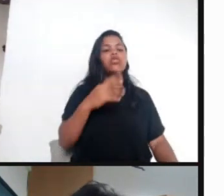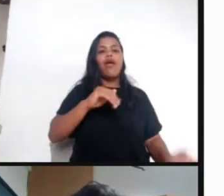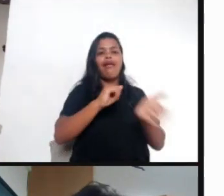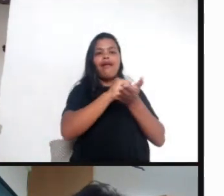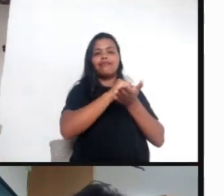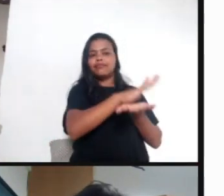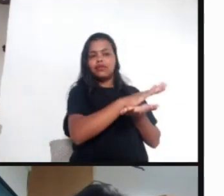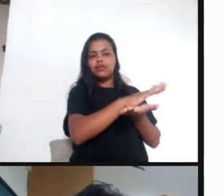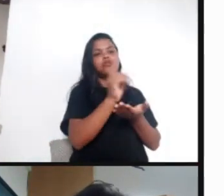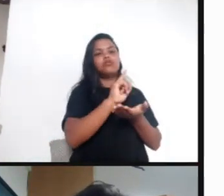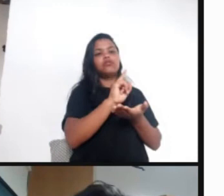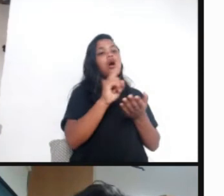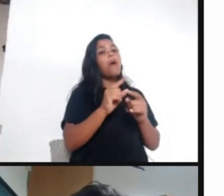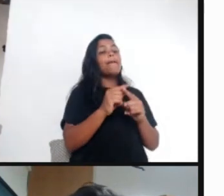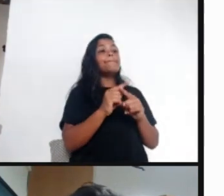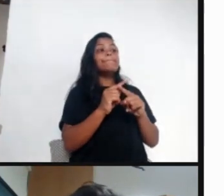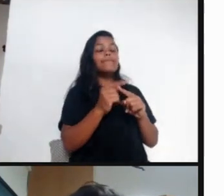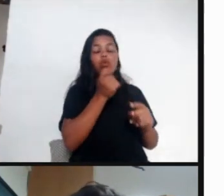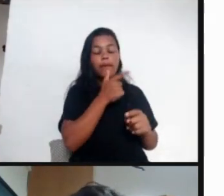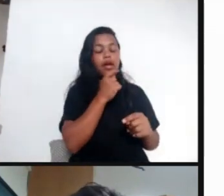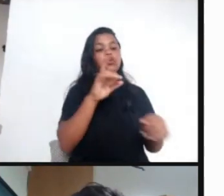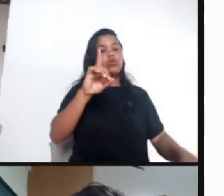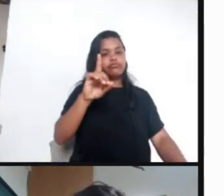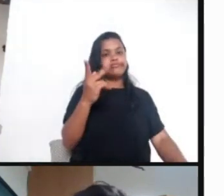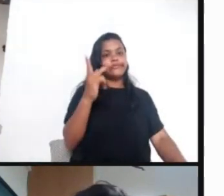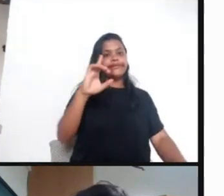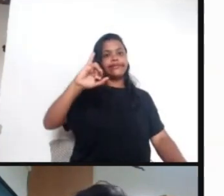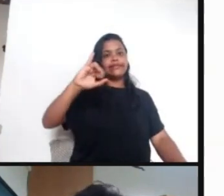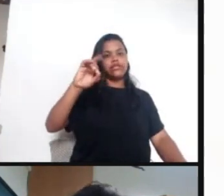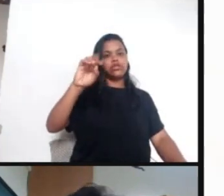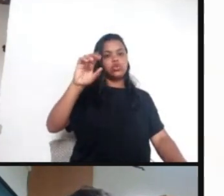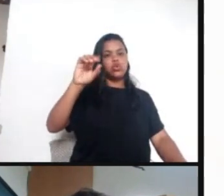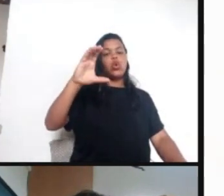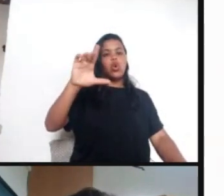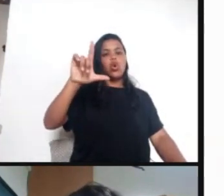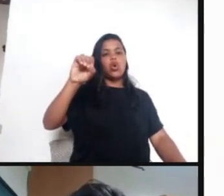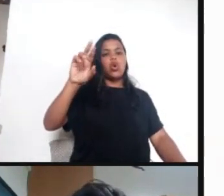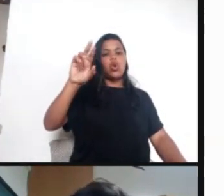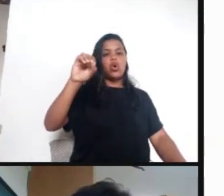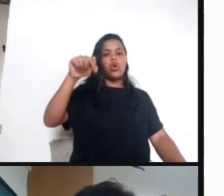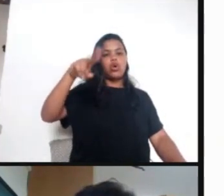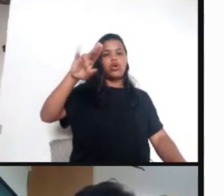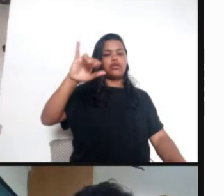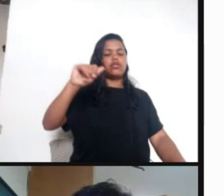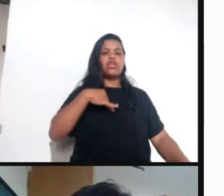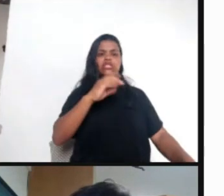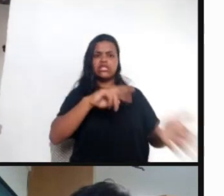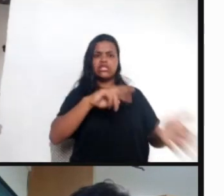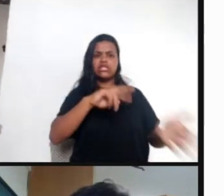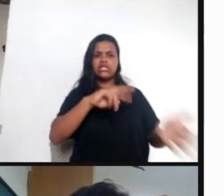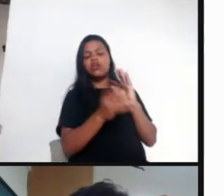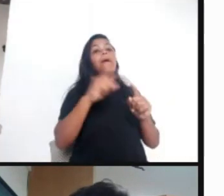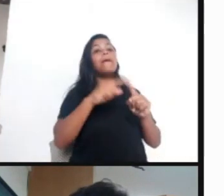ainda não há lastro científico que suporte sua utilização, principalmente como política pública. Lembrando aqui que no Brasil